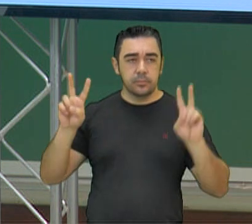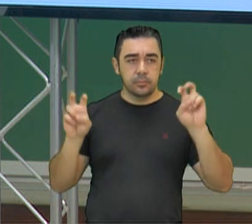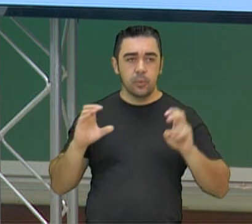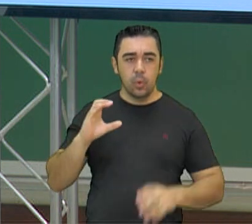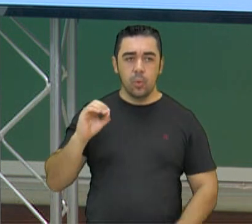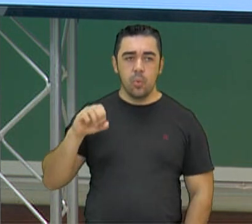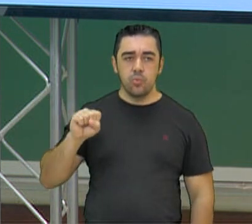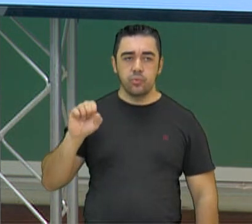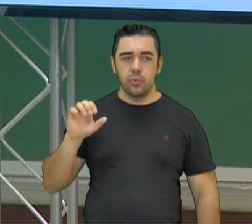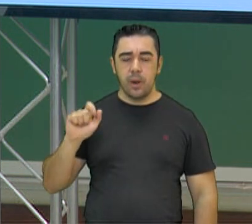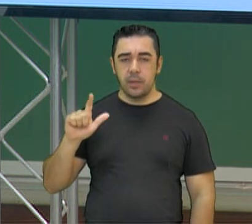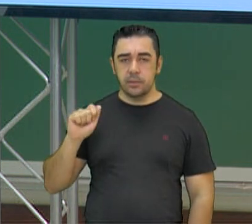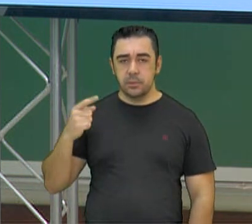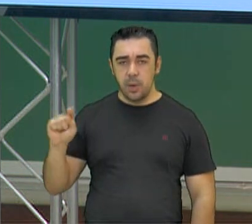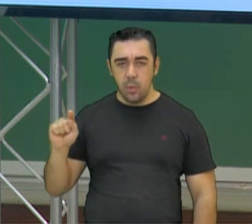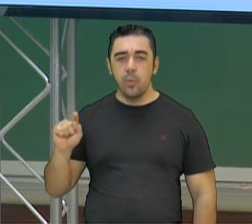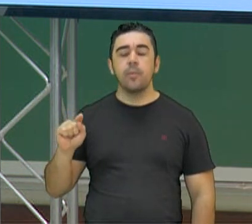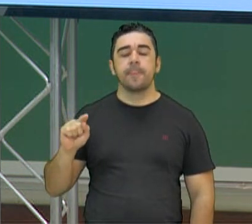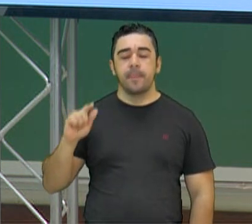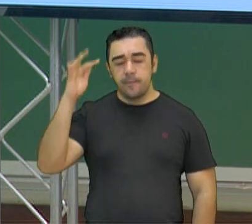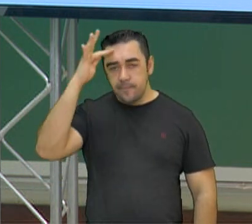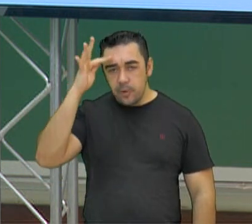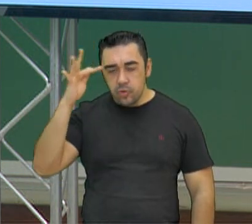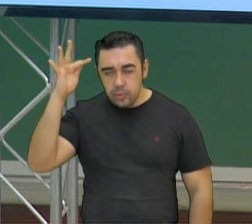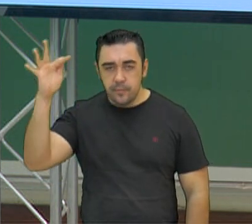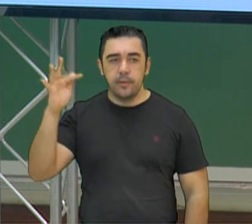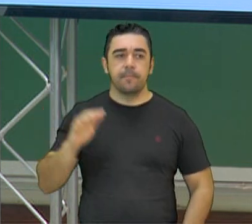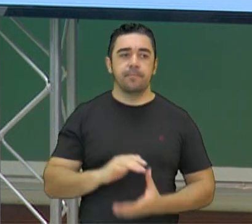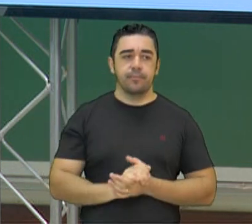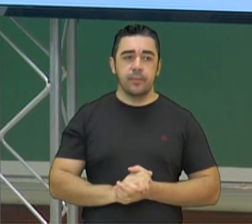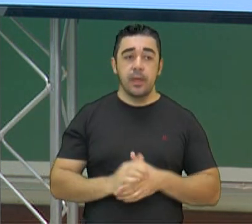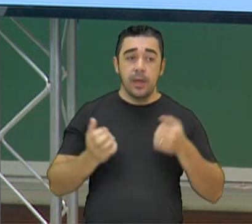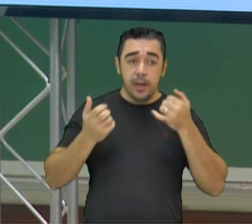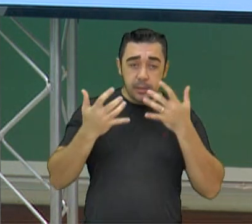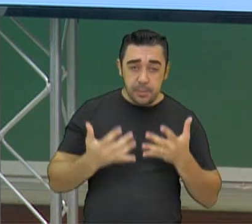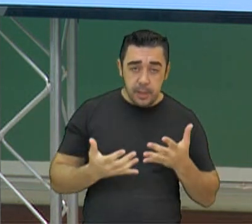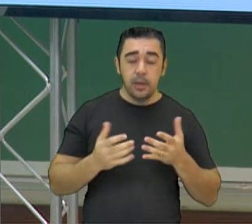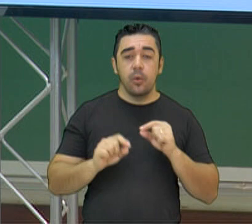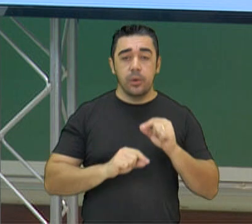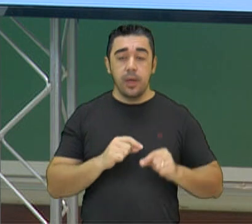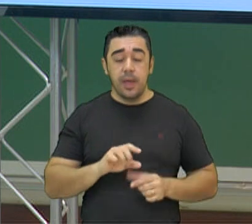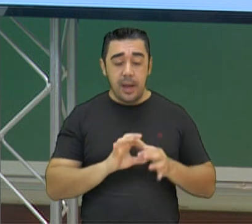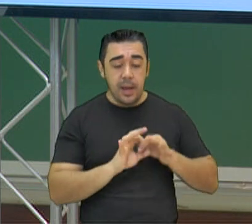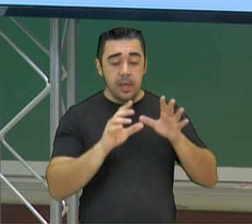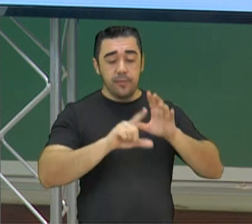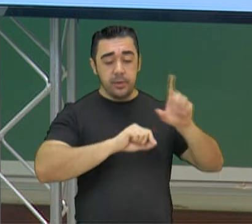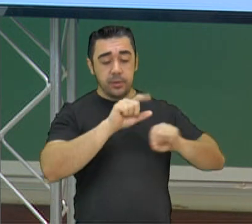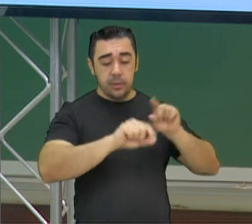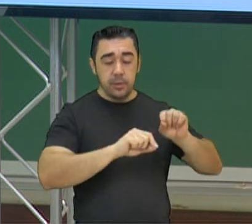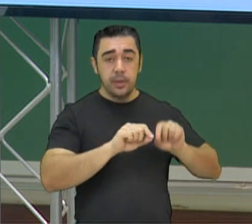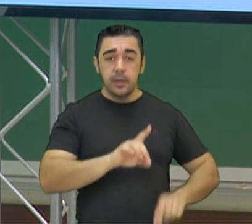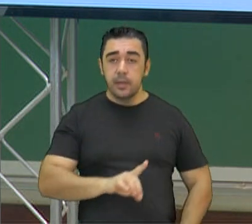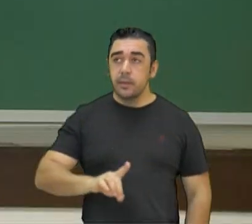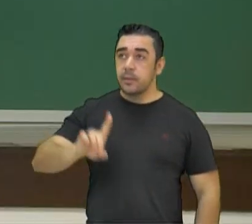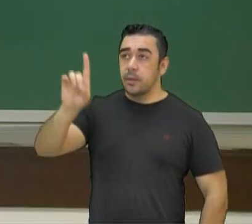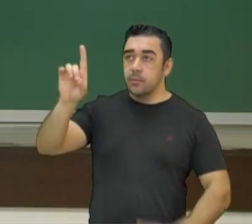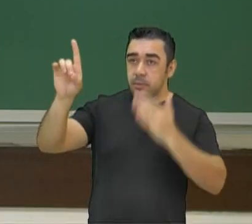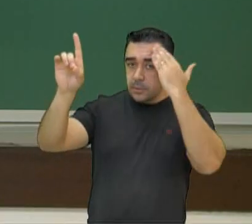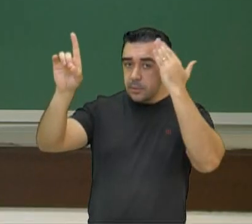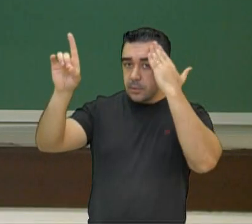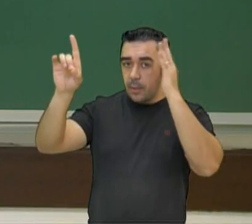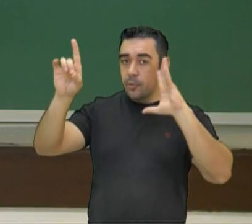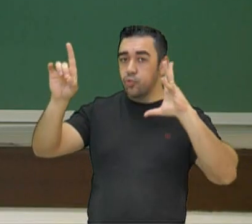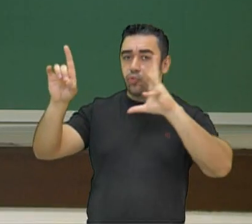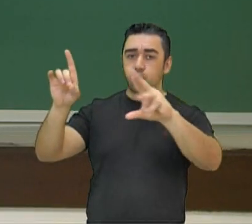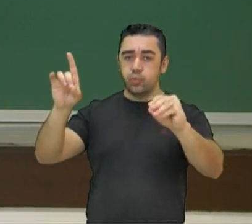Filosofia. E aí, nesta obra, ele fala do livre-arbítrio versus onisciência de Deus. E